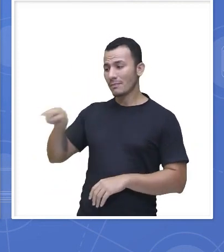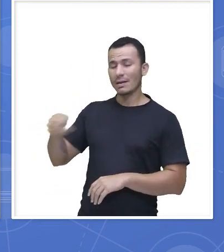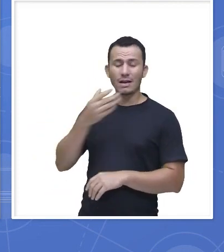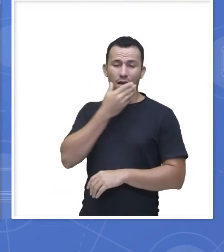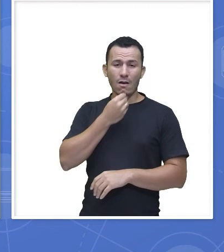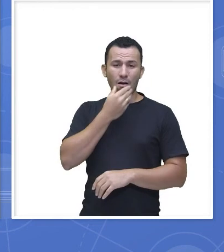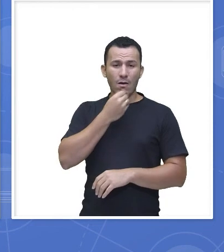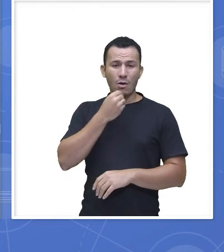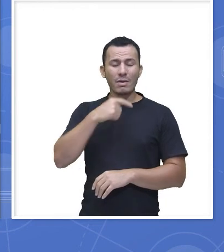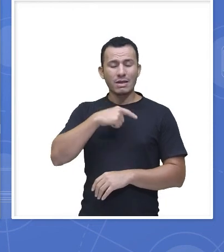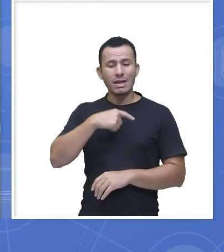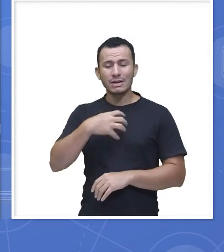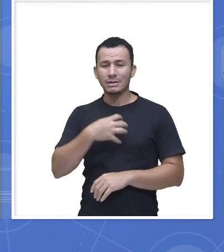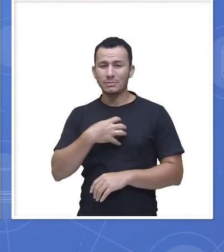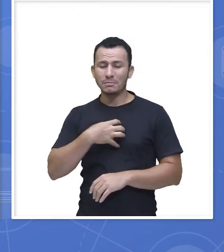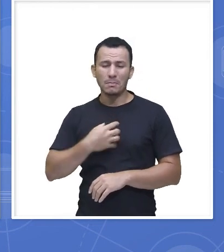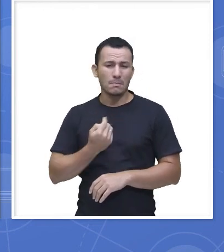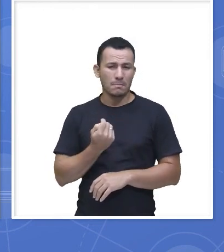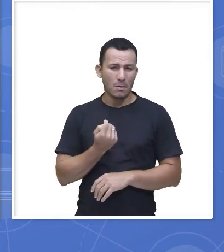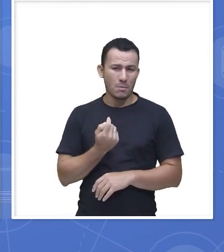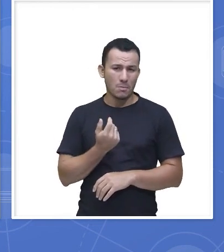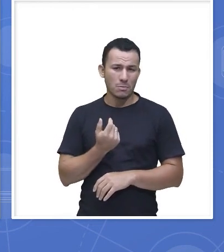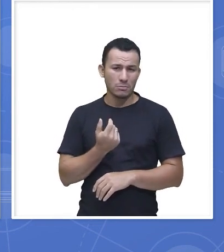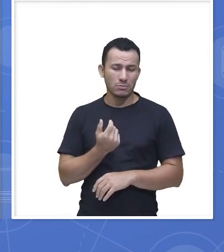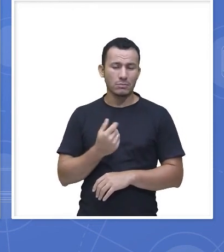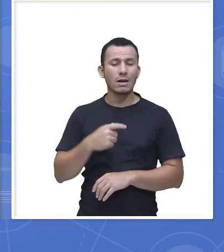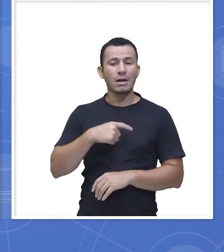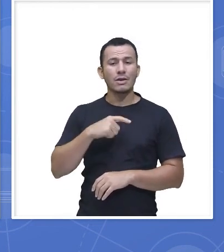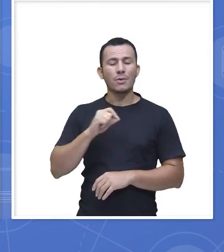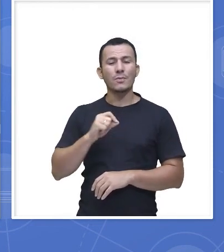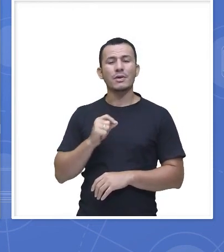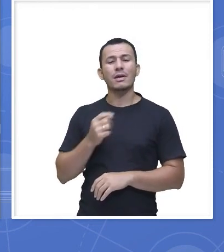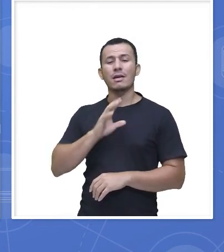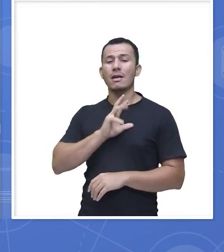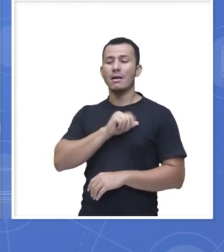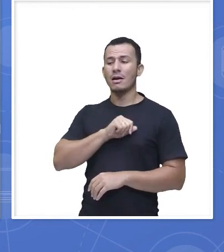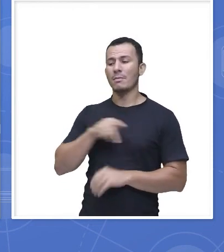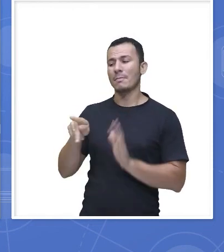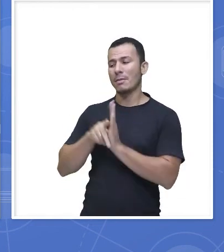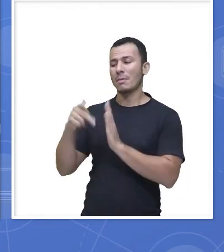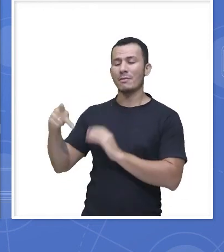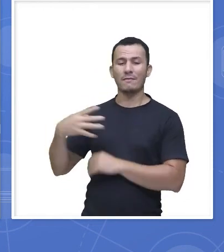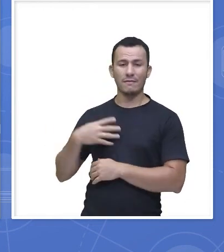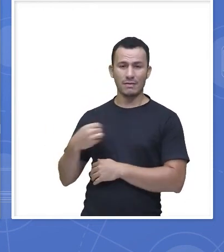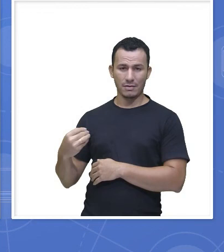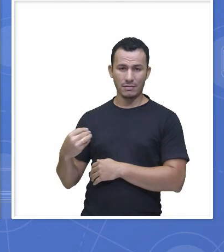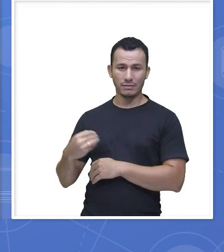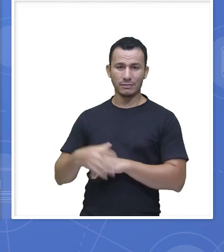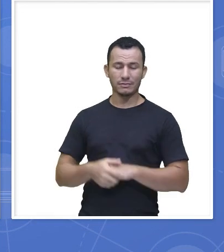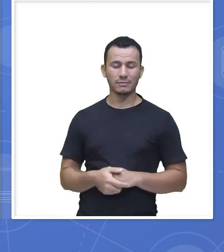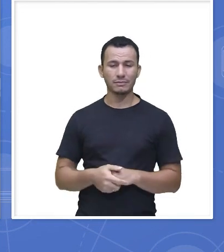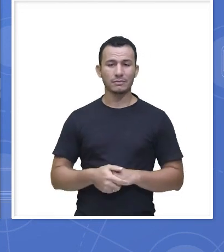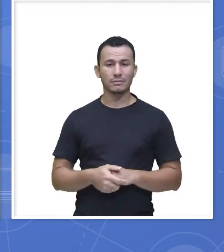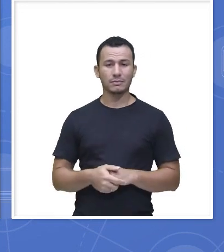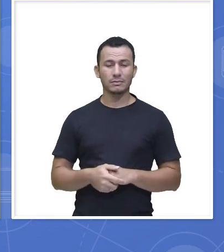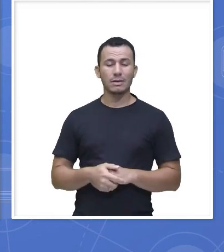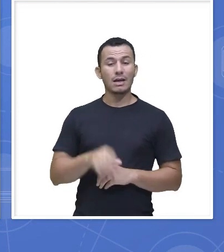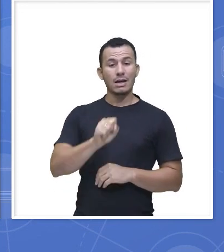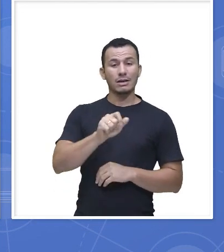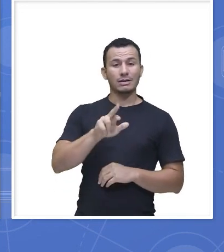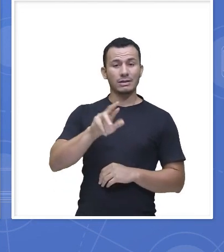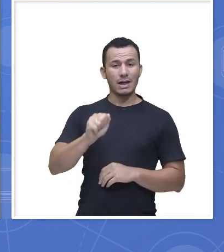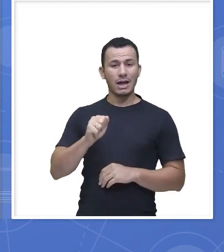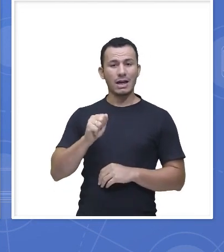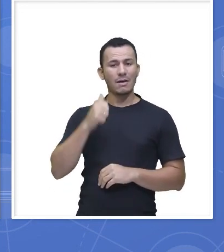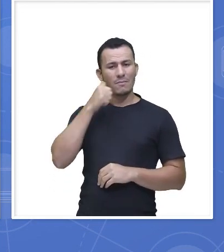sentimentos pios encontrava-se no seu amor aos filhos e na dor que padeceu quando morreu Sara. Dali